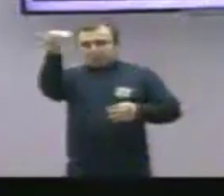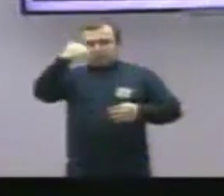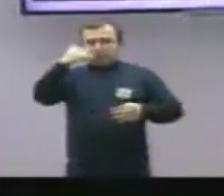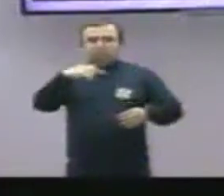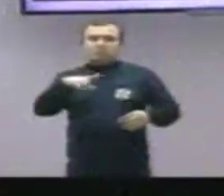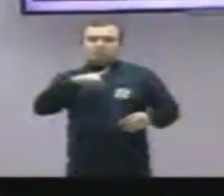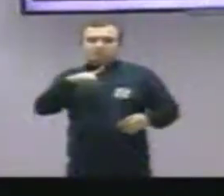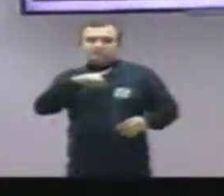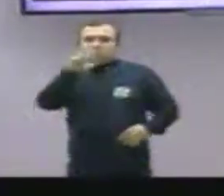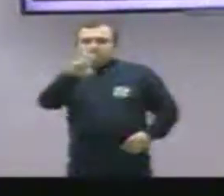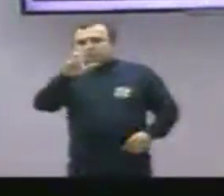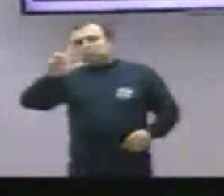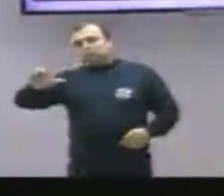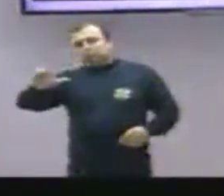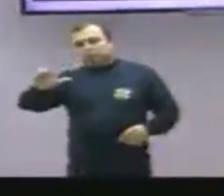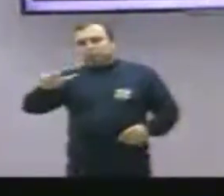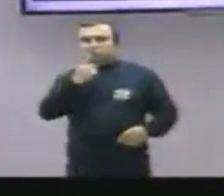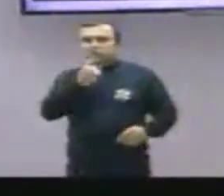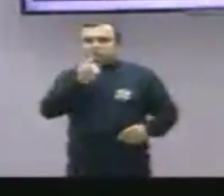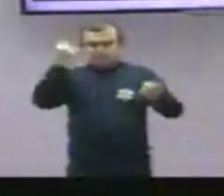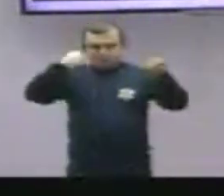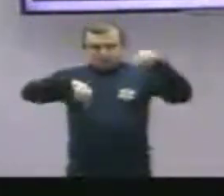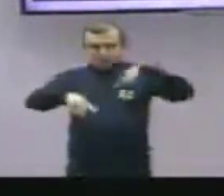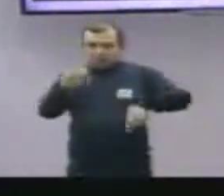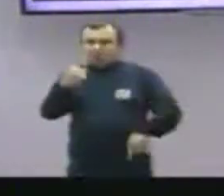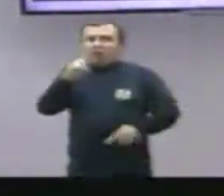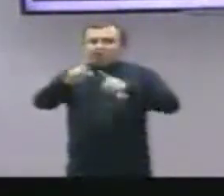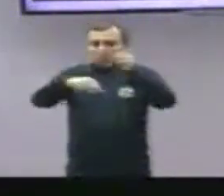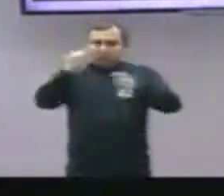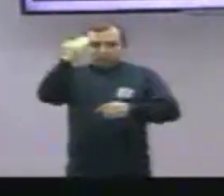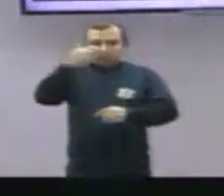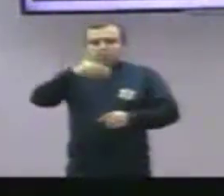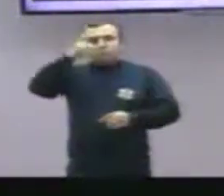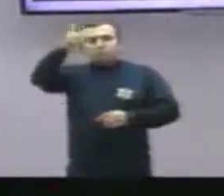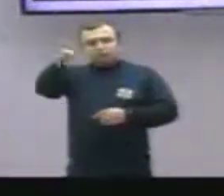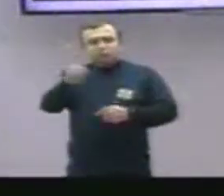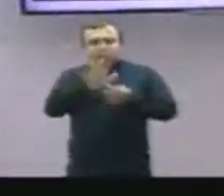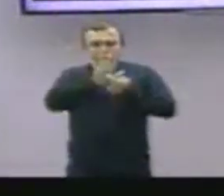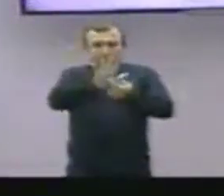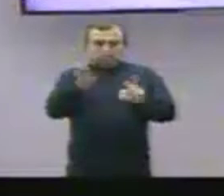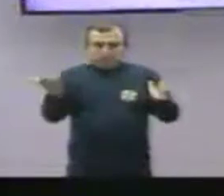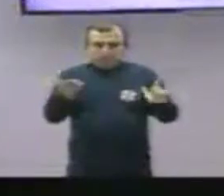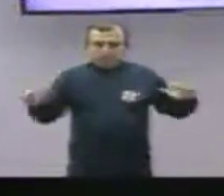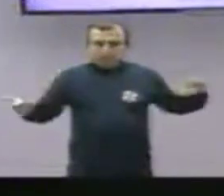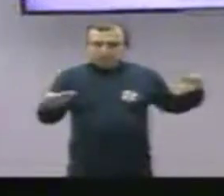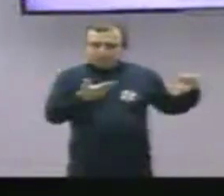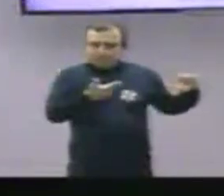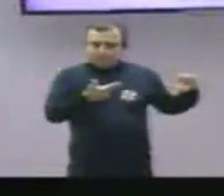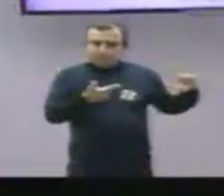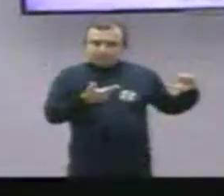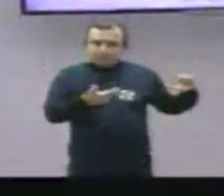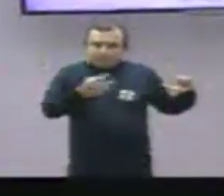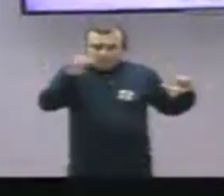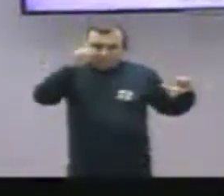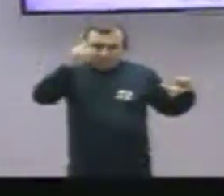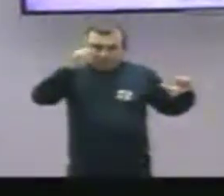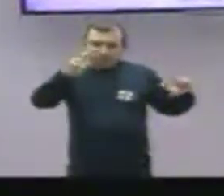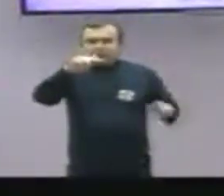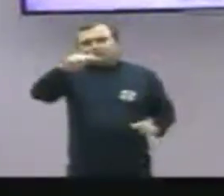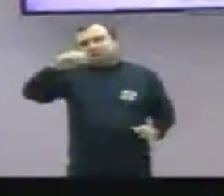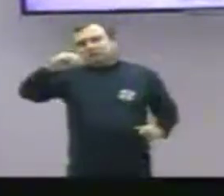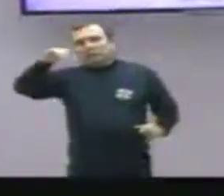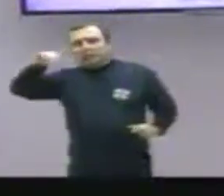corpo, tem 5 litros de sangue. Você vai entender um pouco melhor o que isso representa agora. Então, lembra que eu falei lá dos